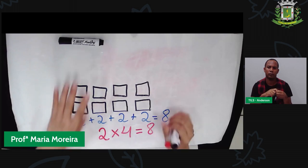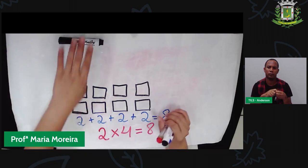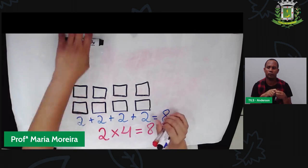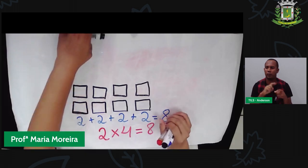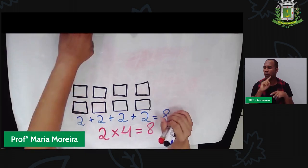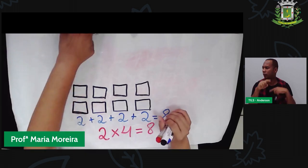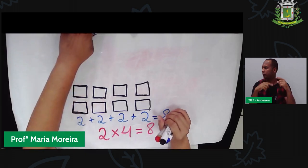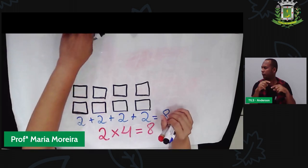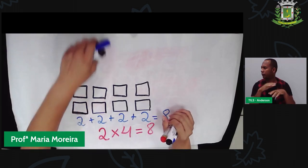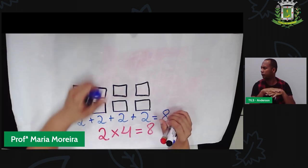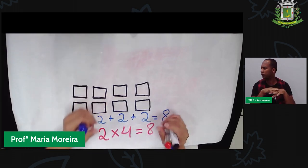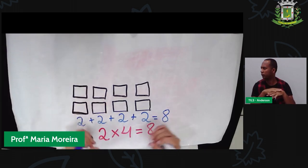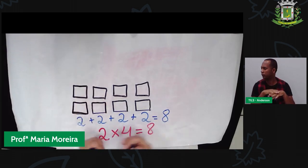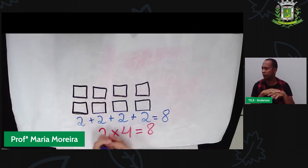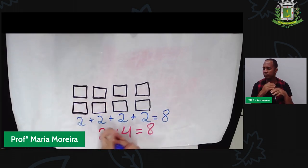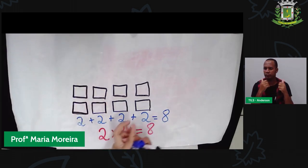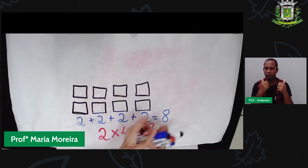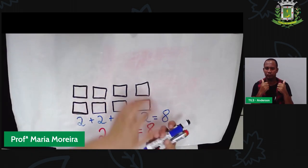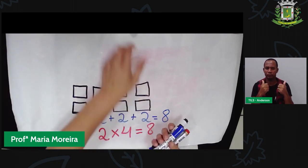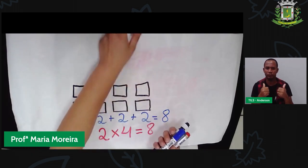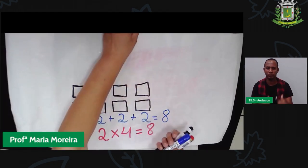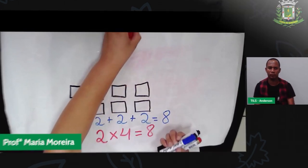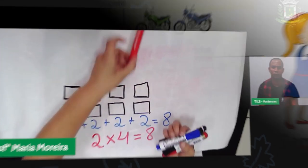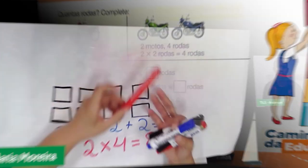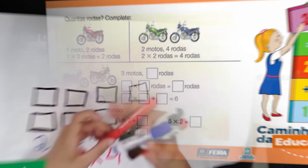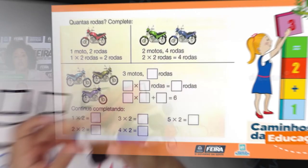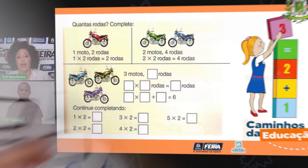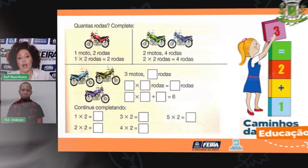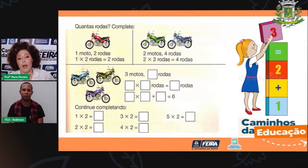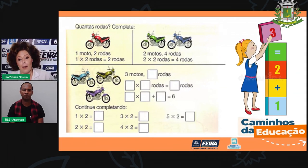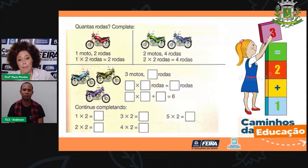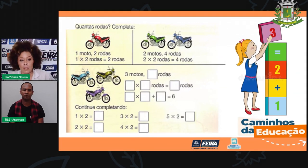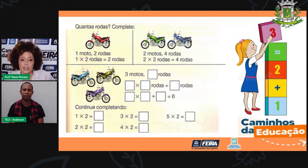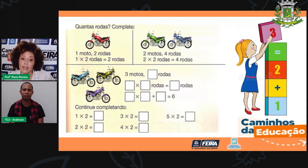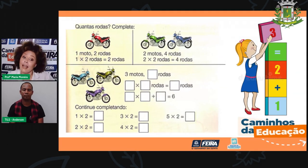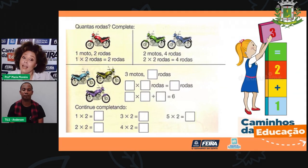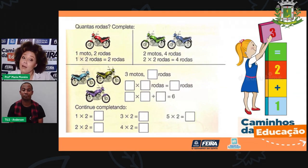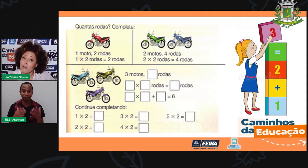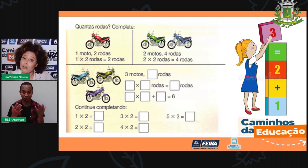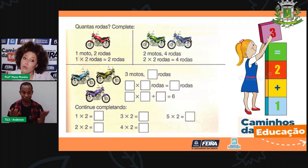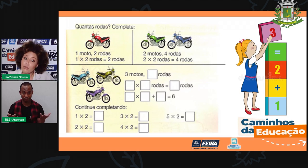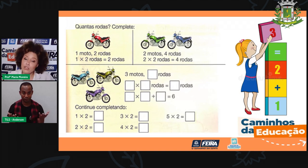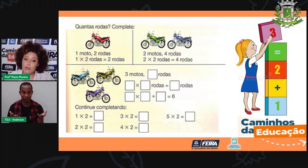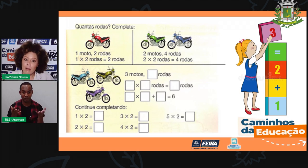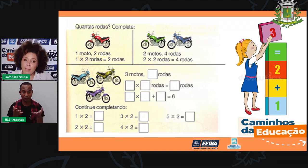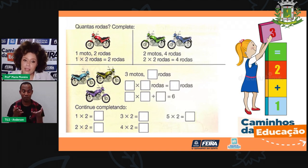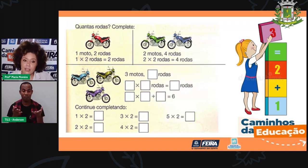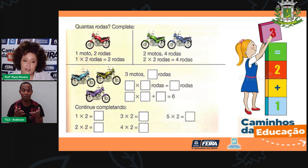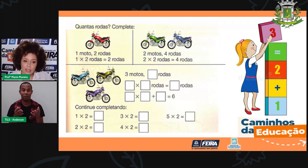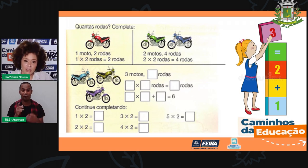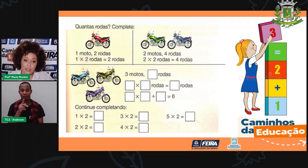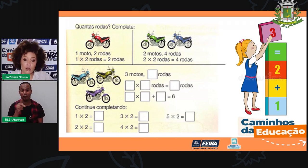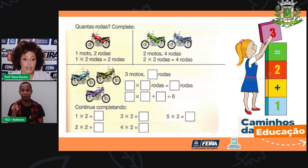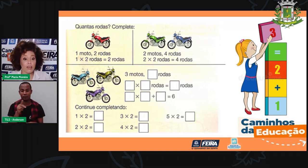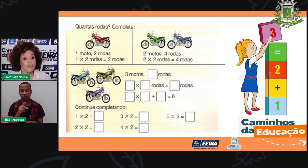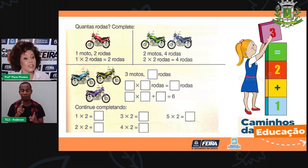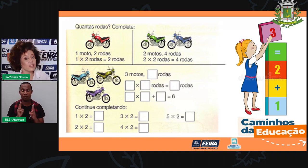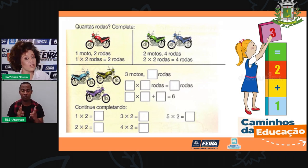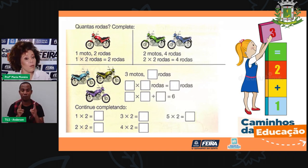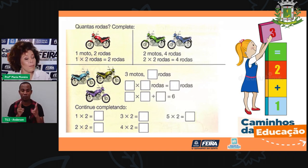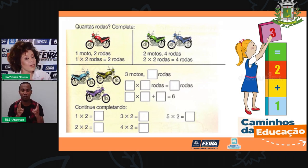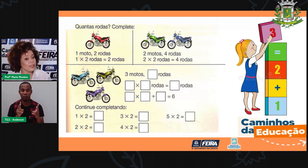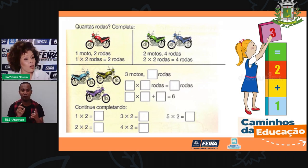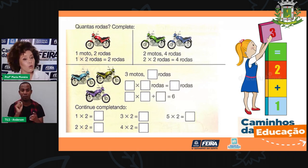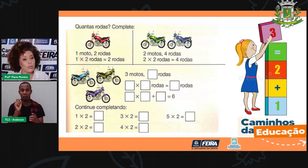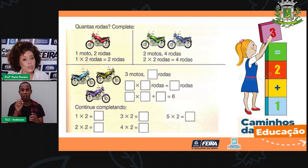conversar sobre essas atividades, tá bom? Então, vamos lá. Pois é. E aí a prova é continuar passando aqui, só que vai